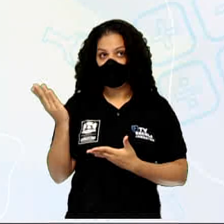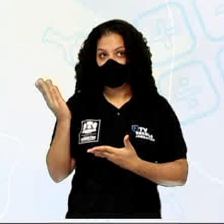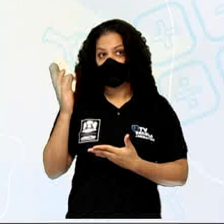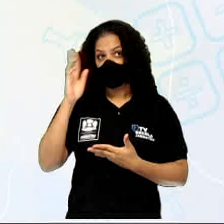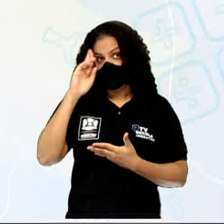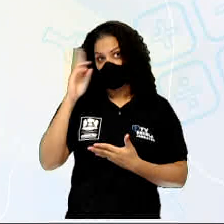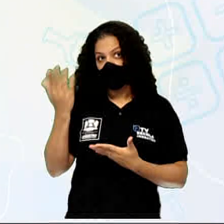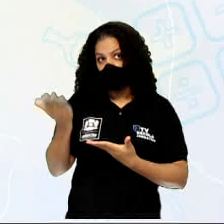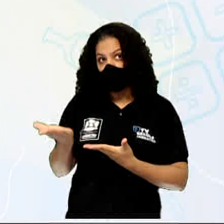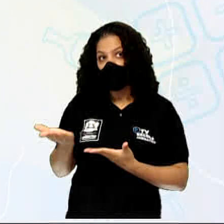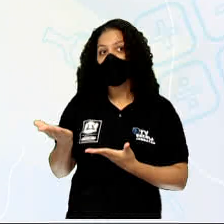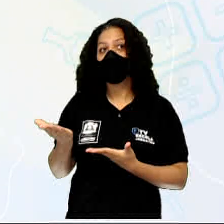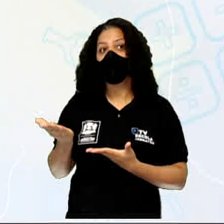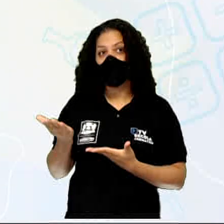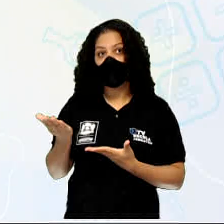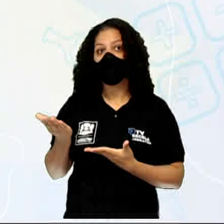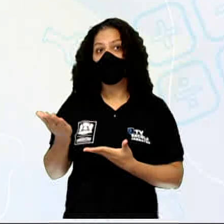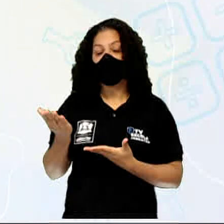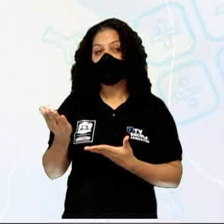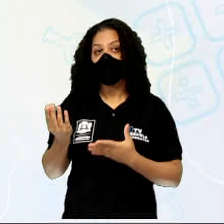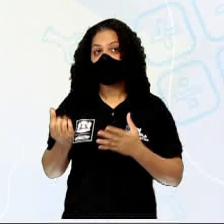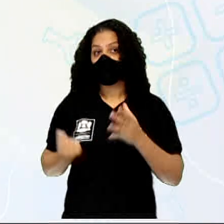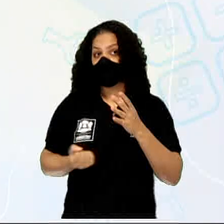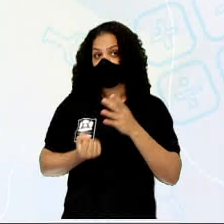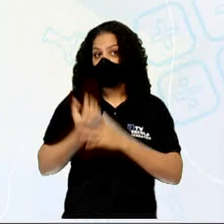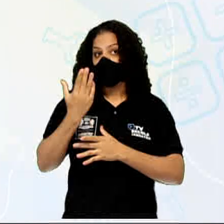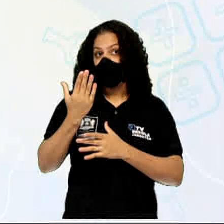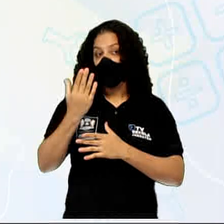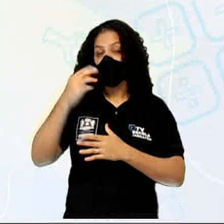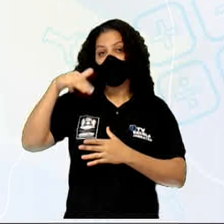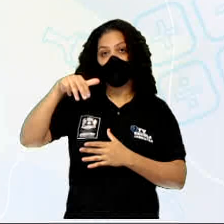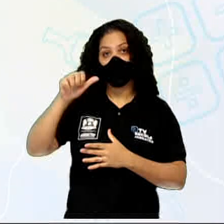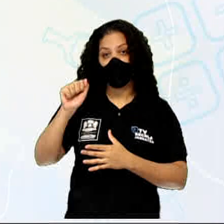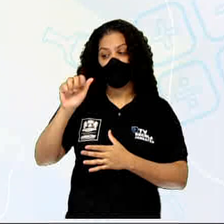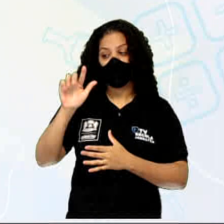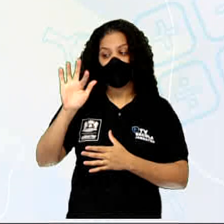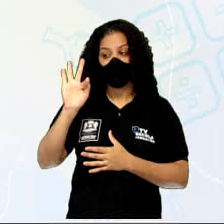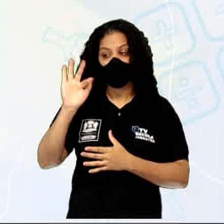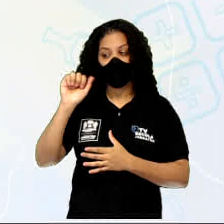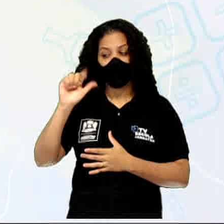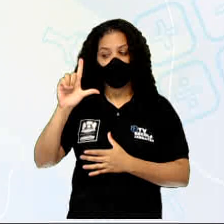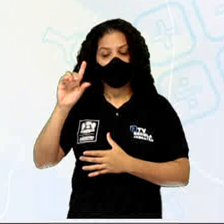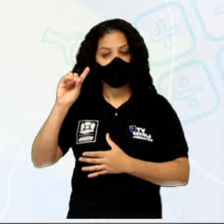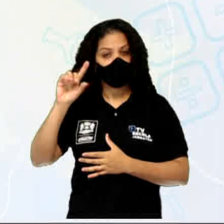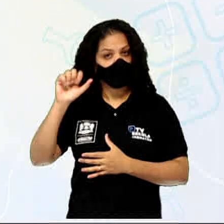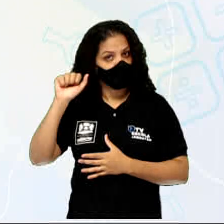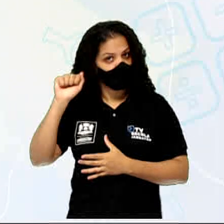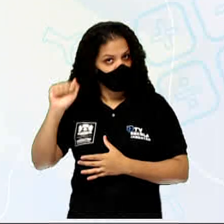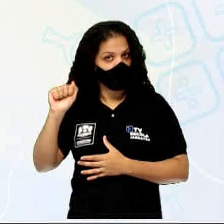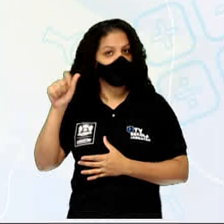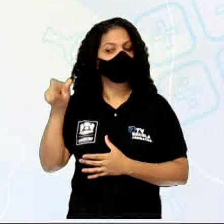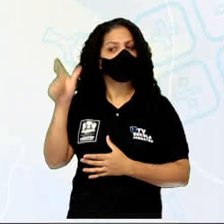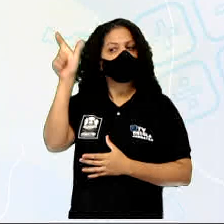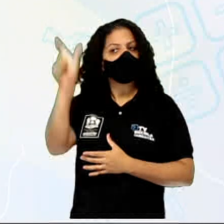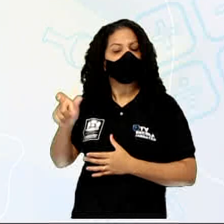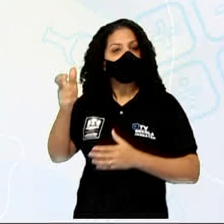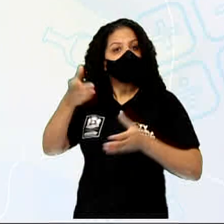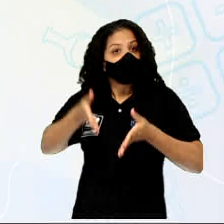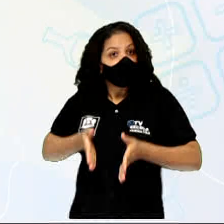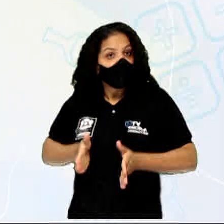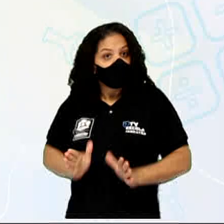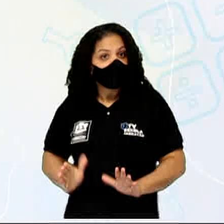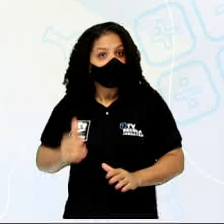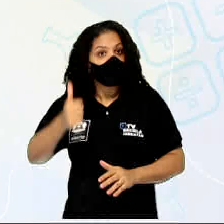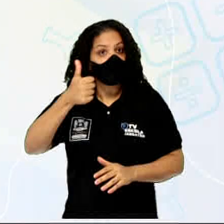Quino nasceu como Joaquim Salvador Lavado, no dia 17 de julho de